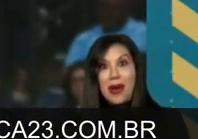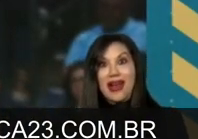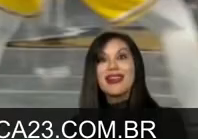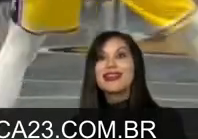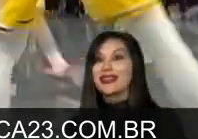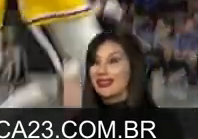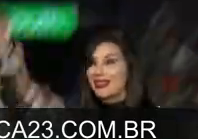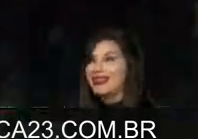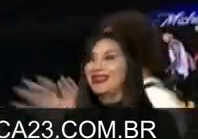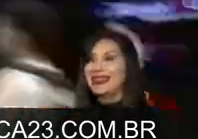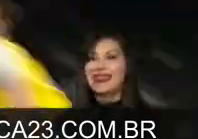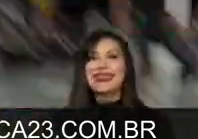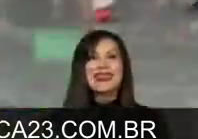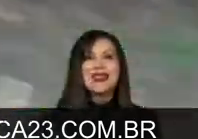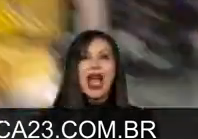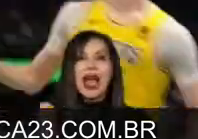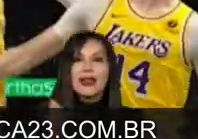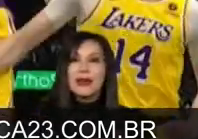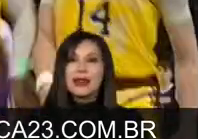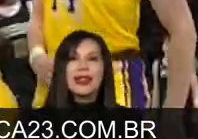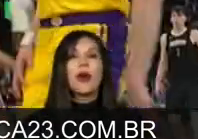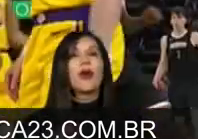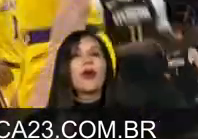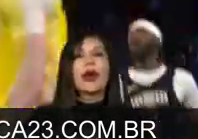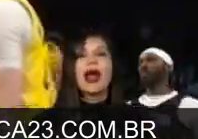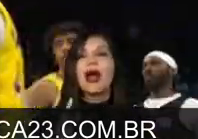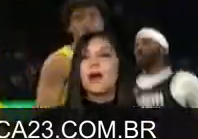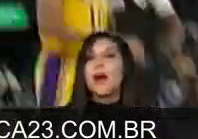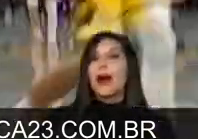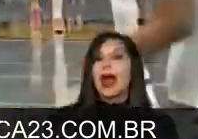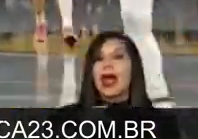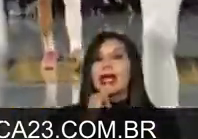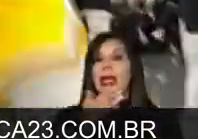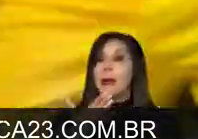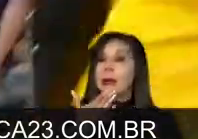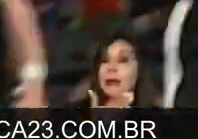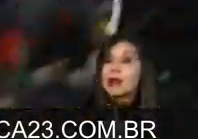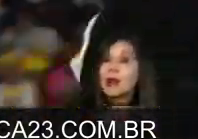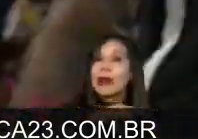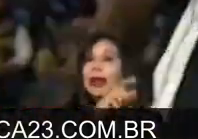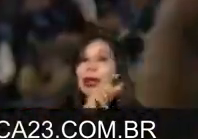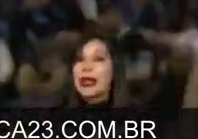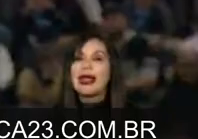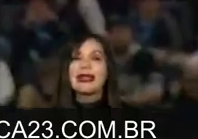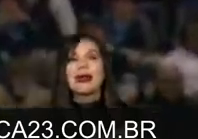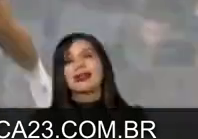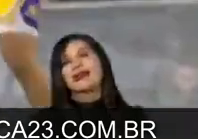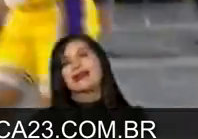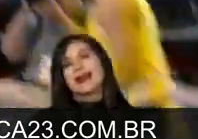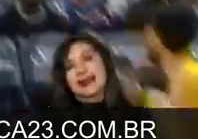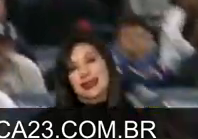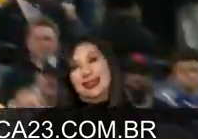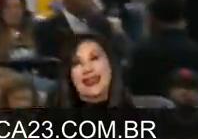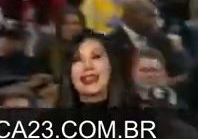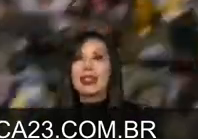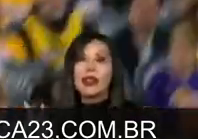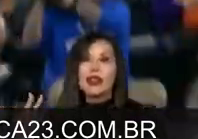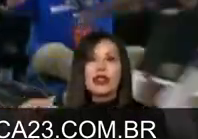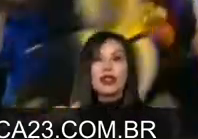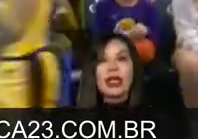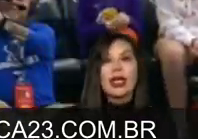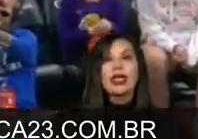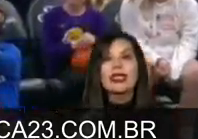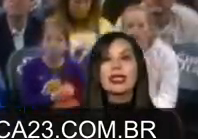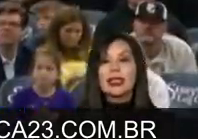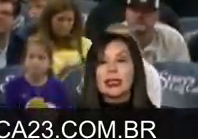Embiid. A adaptação foi facilitada pelo fato de terem pedido para ele fazer o que está acostumado. Desde que eu cheguei na D-League, o meu papel